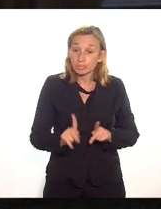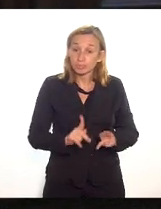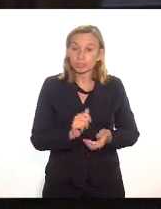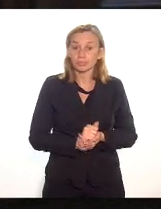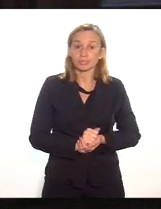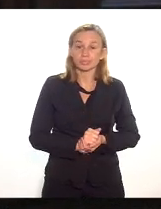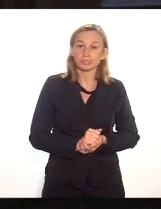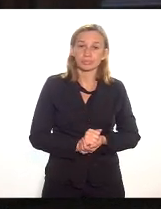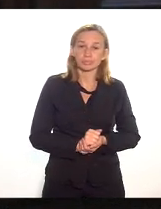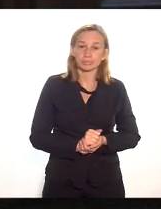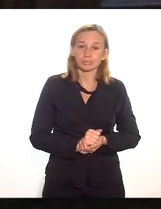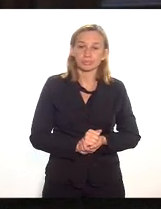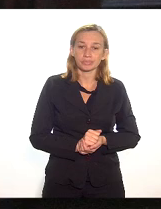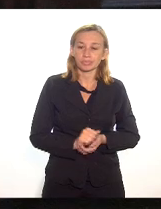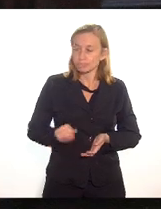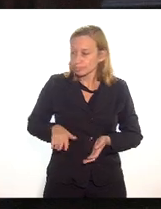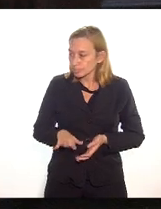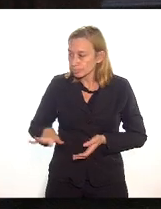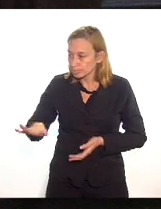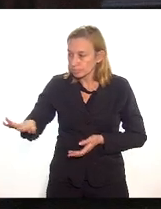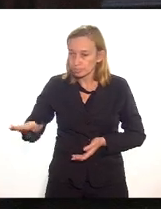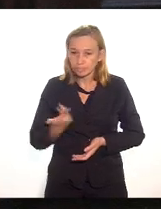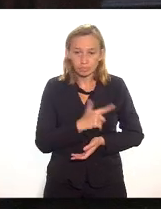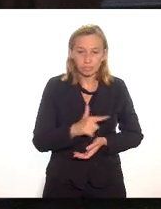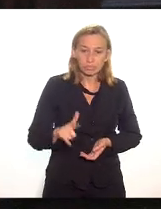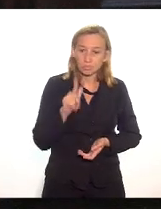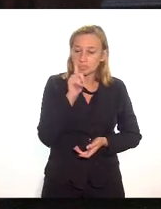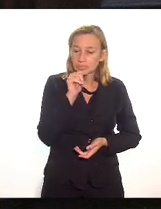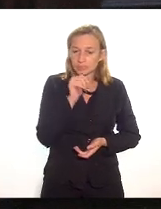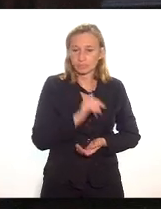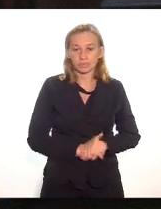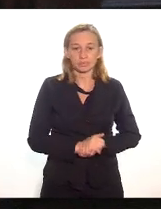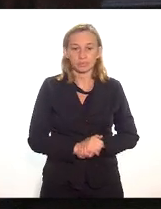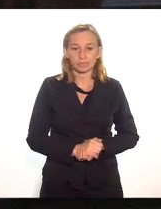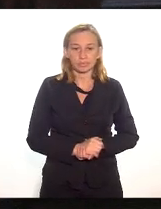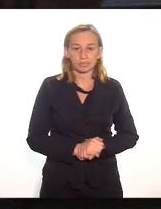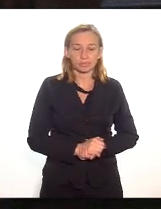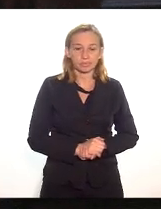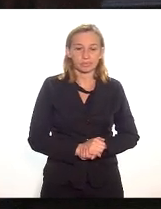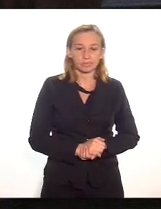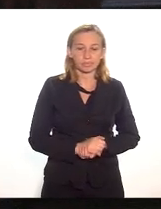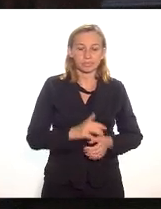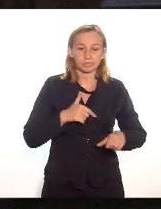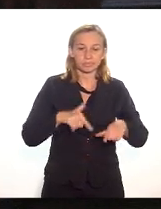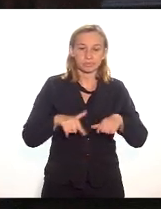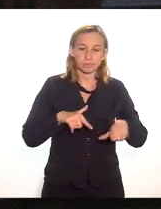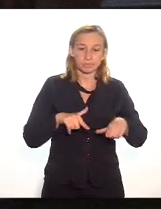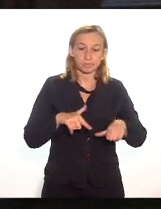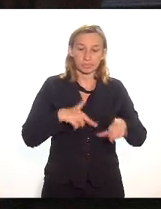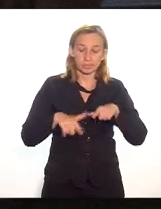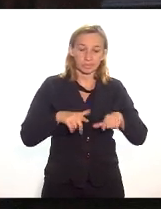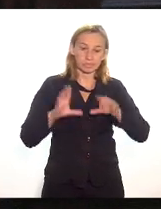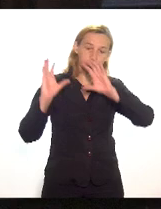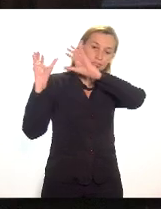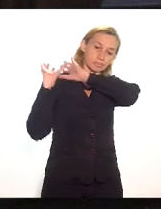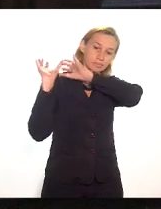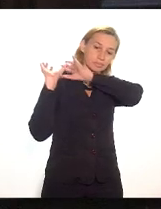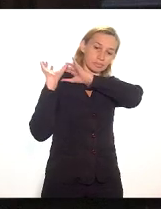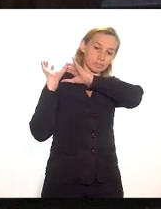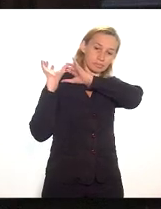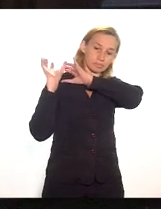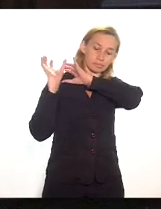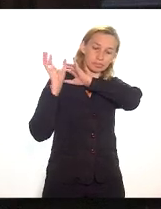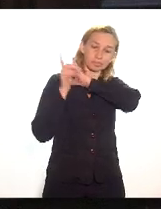A população das favelas não tem água. Trabalha com lata d'água na cabeça. Essa é a realidade do